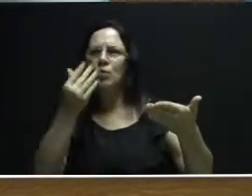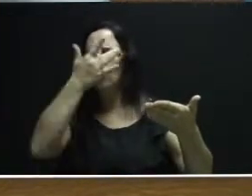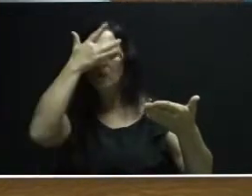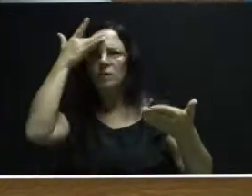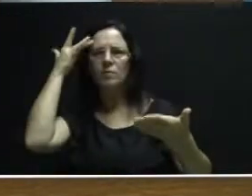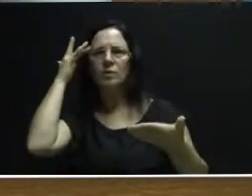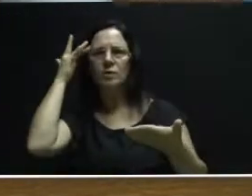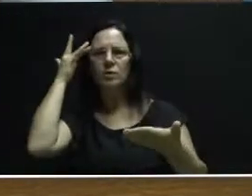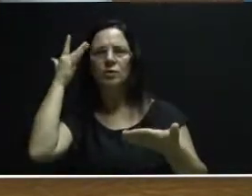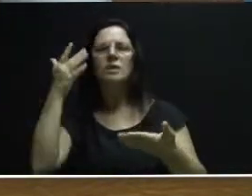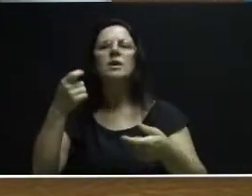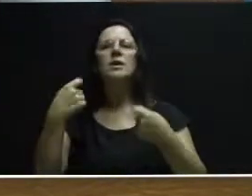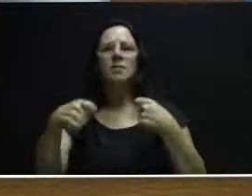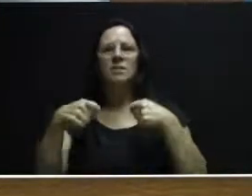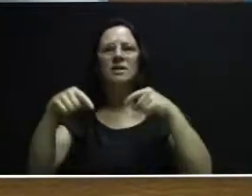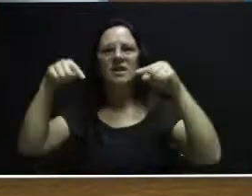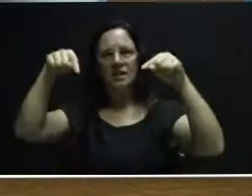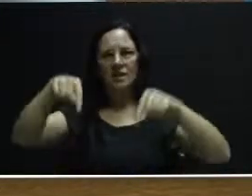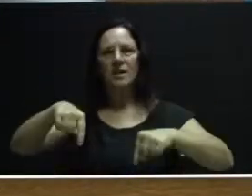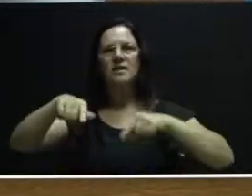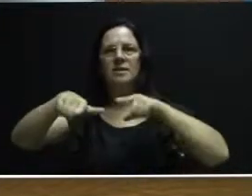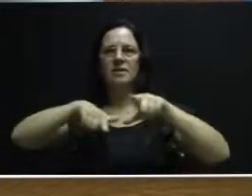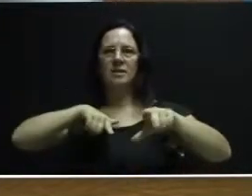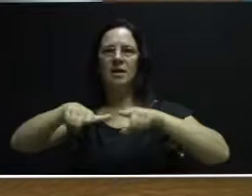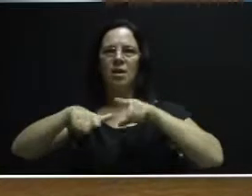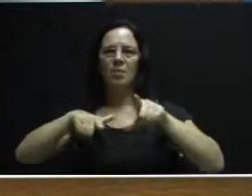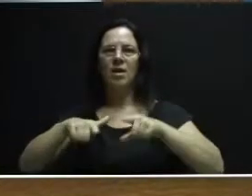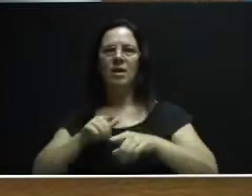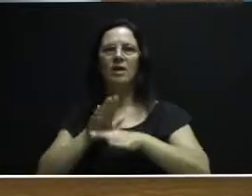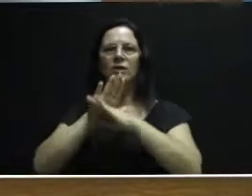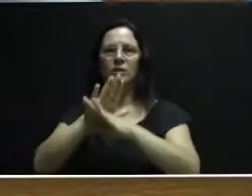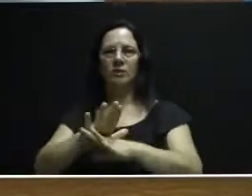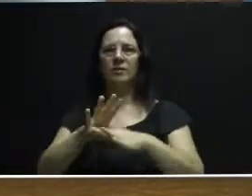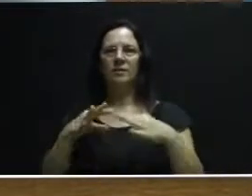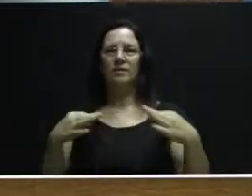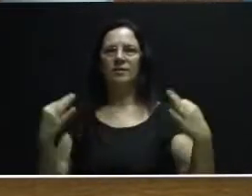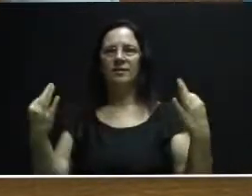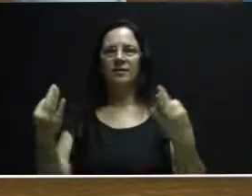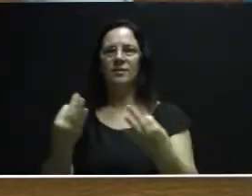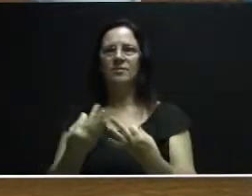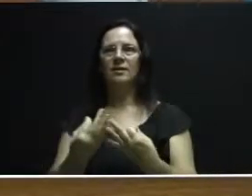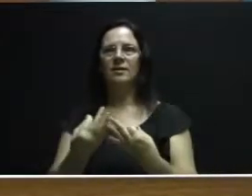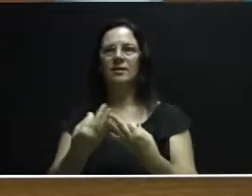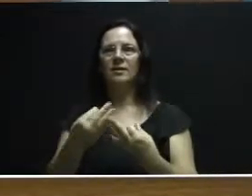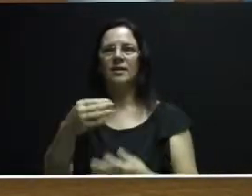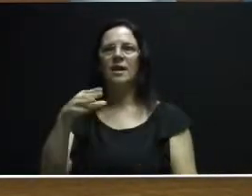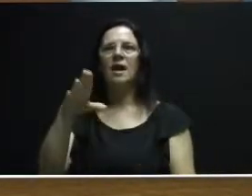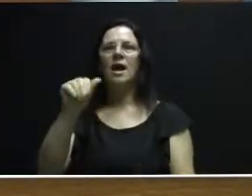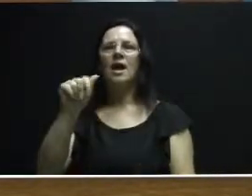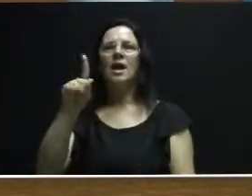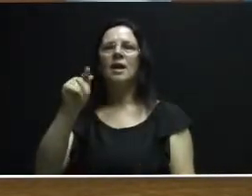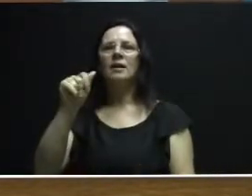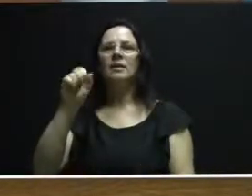pessoas que dependem desse emprego aqui para sustentar a sua família. E essa pessoa é Alexandre José